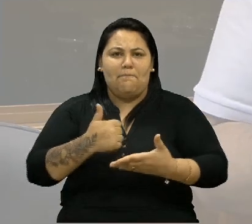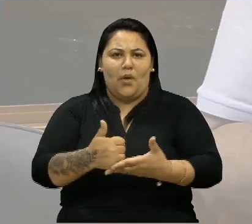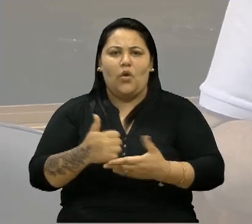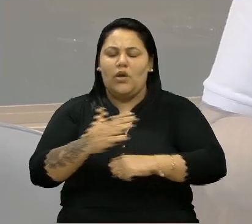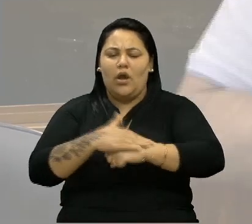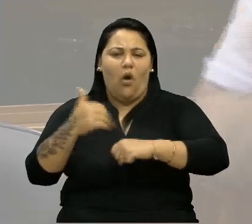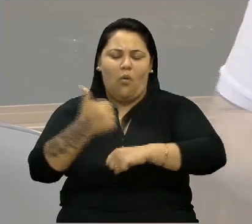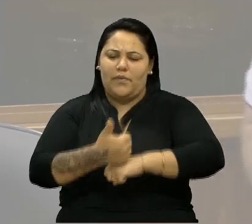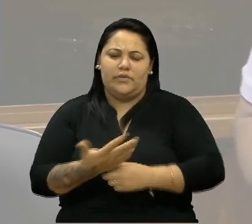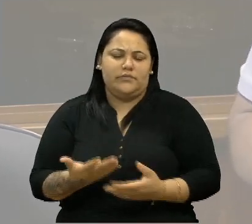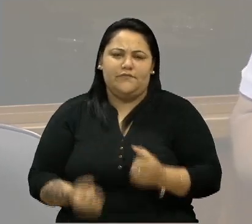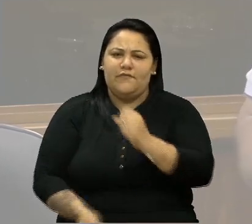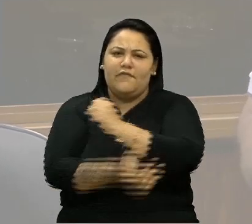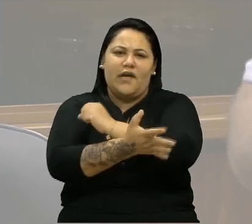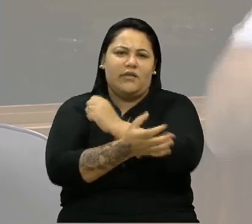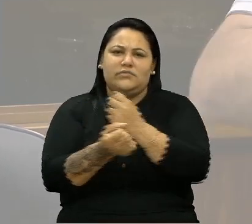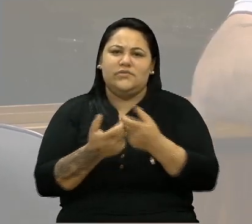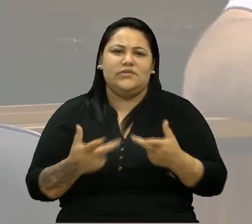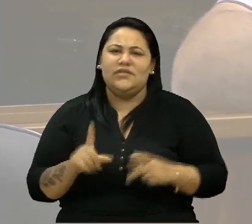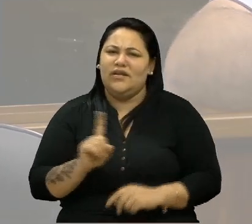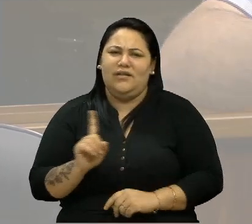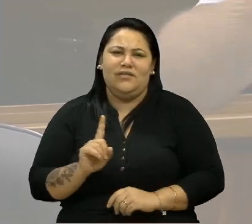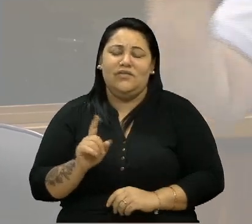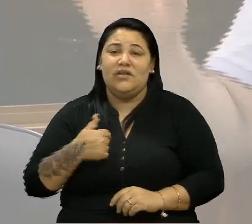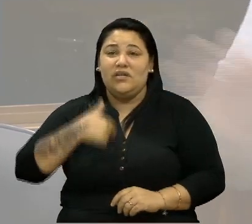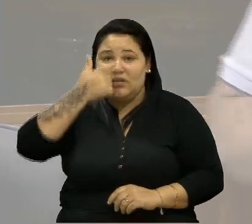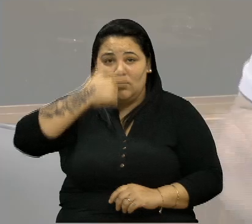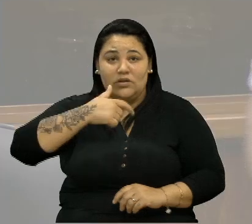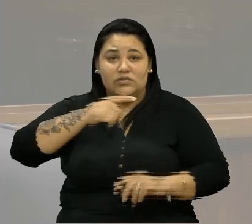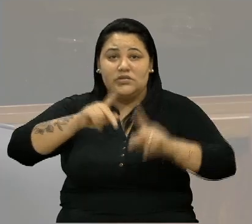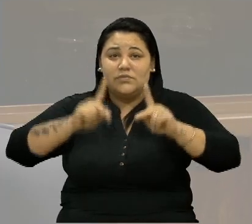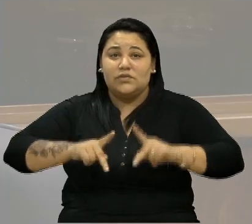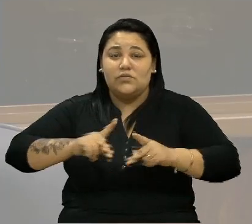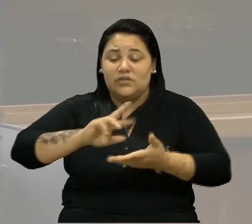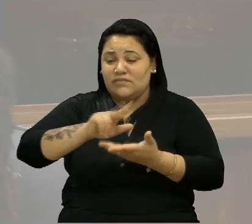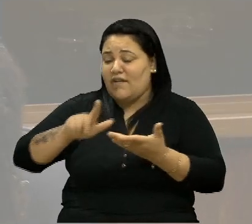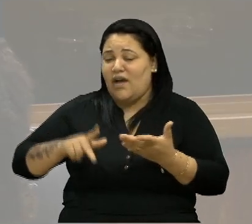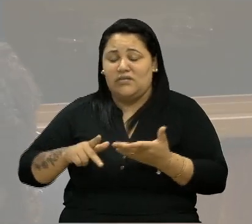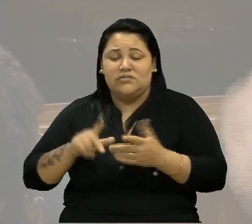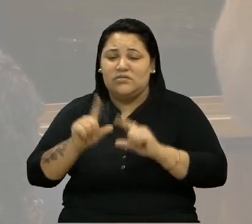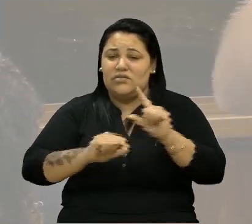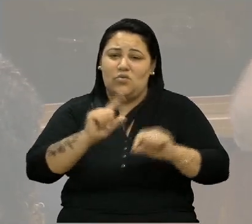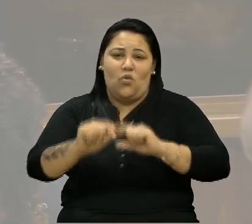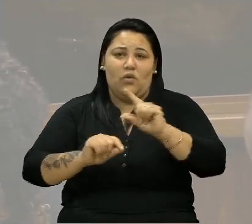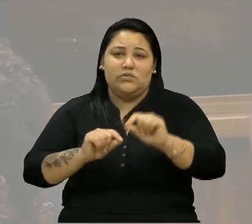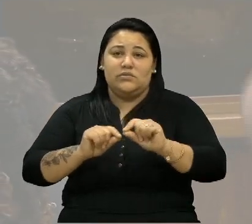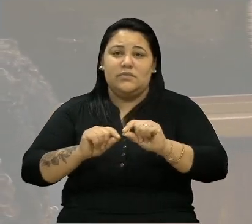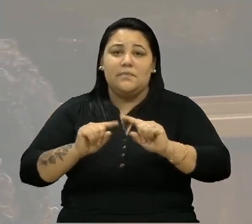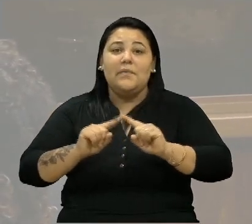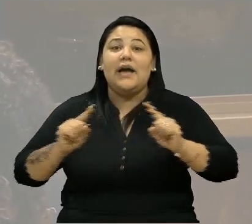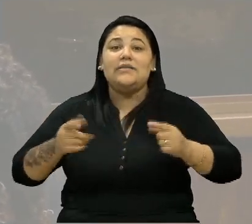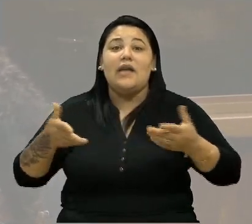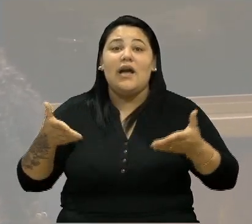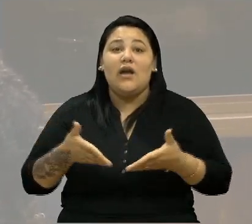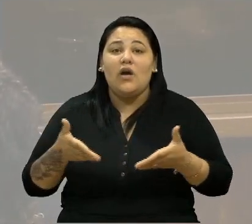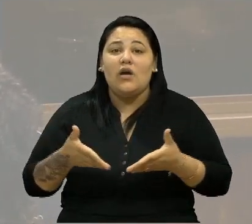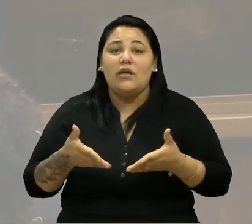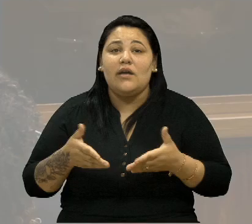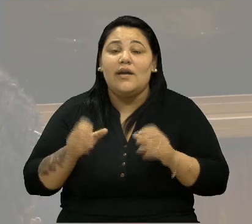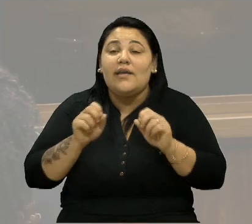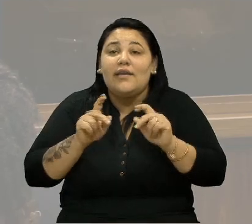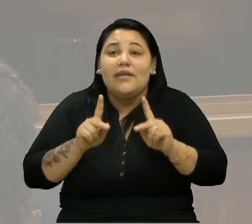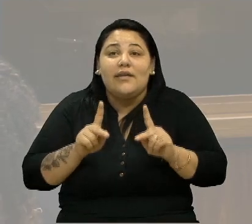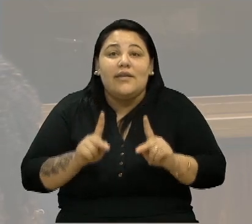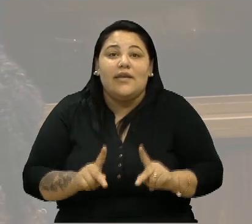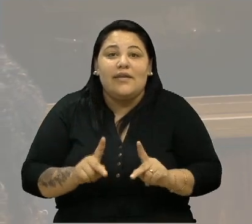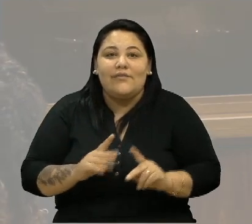golpe. Acho que não. Acho que as pessoas votam por vários motivos. Agora, quem vai para